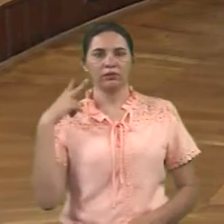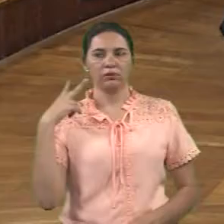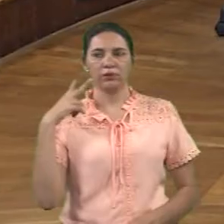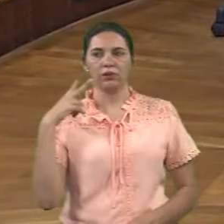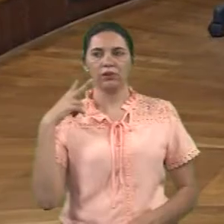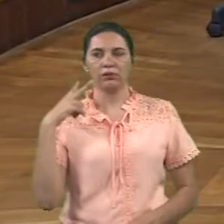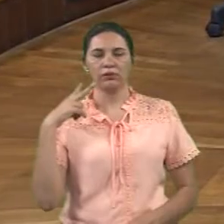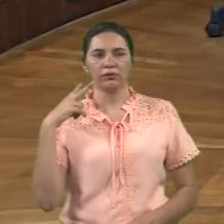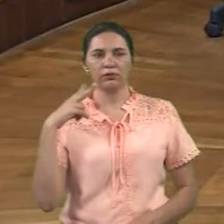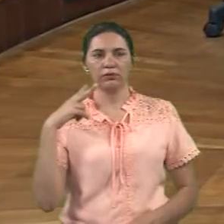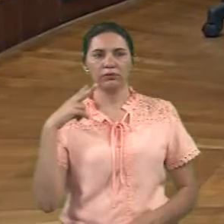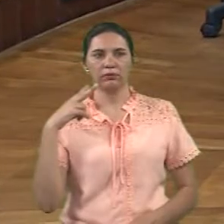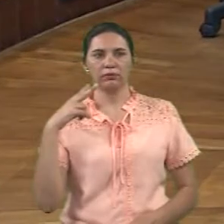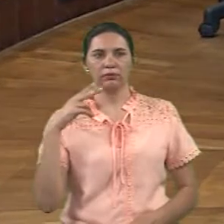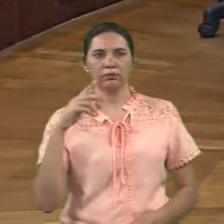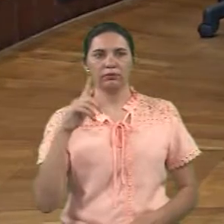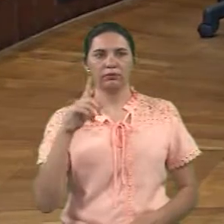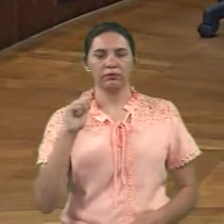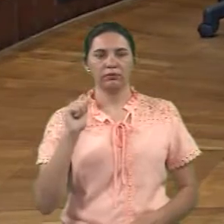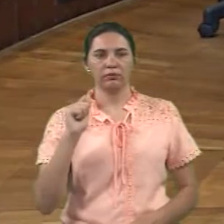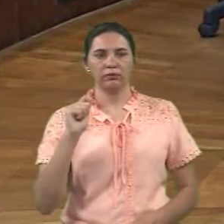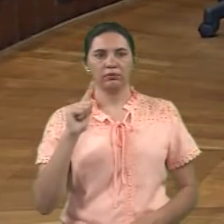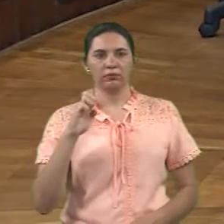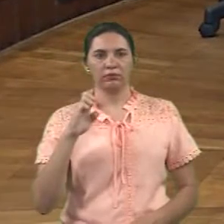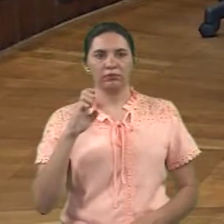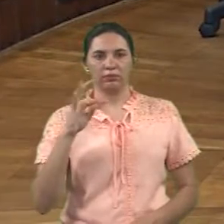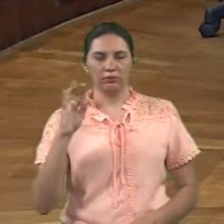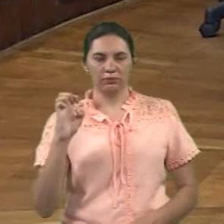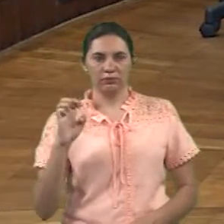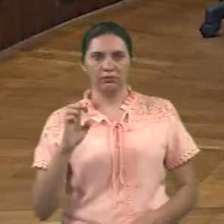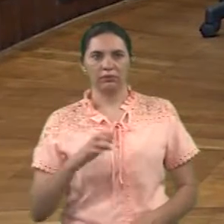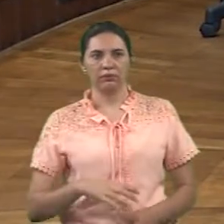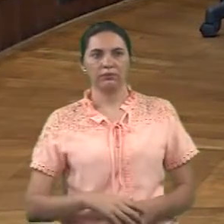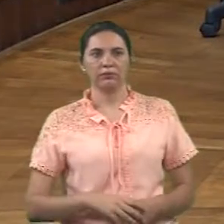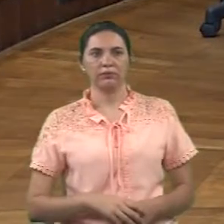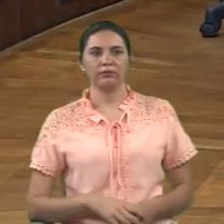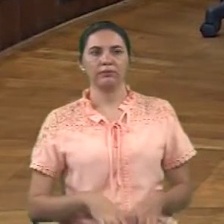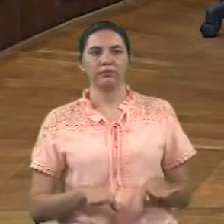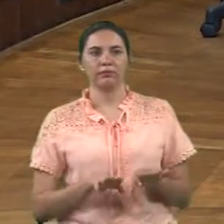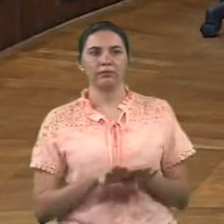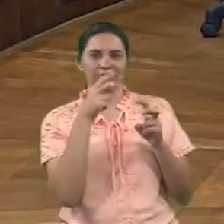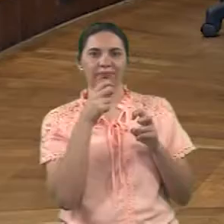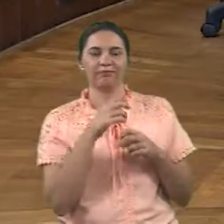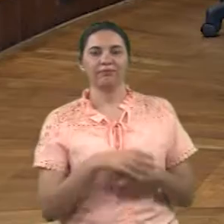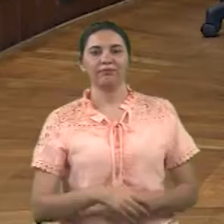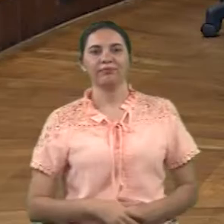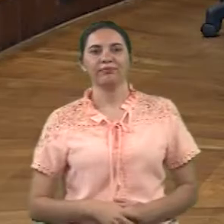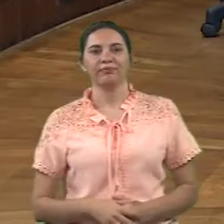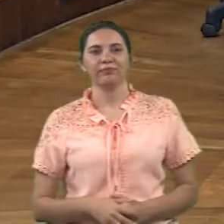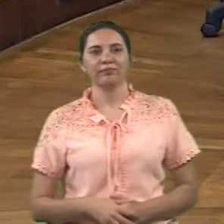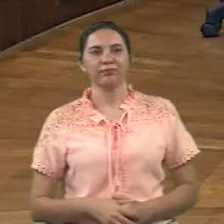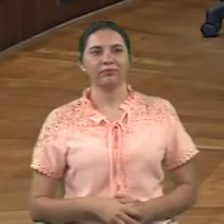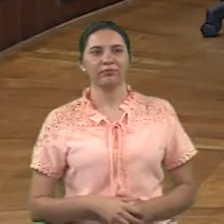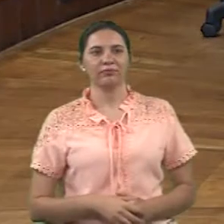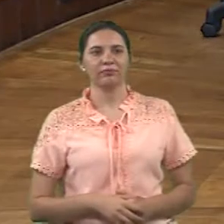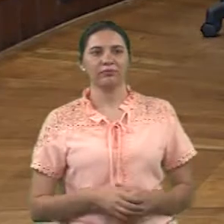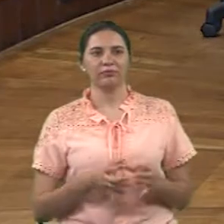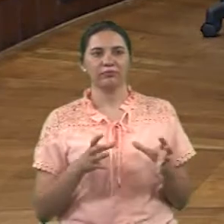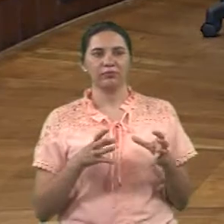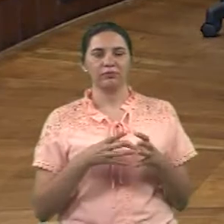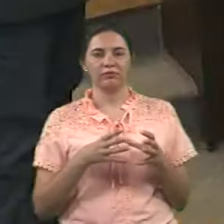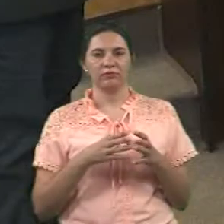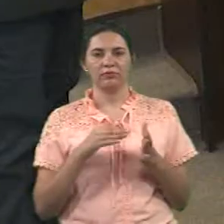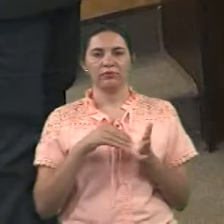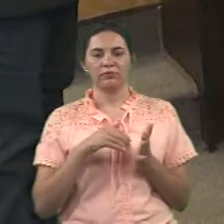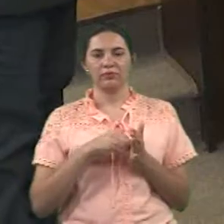e a categoria pré-júnior Até 14 anos o Paulo Henrique menores categoria Júnior até